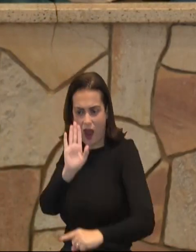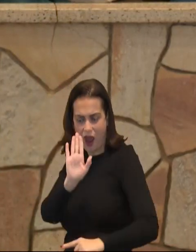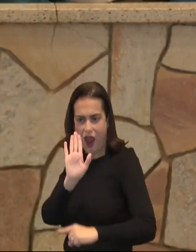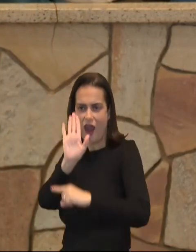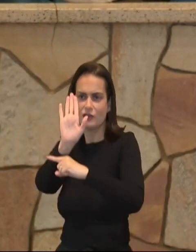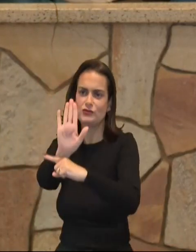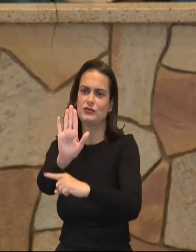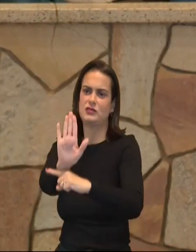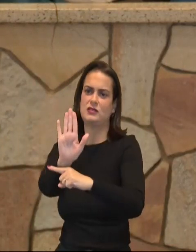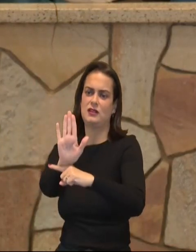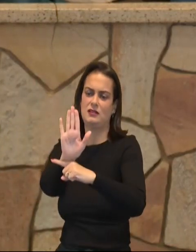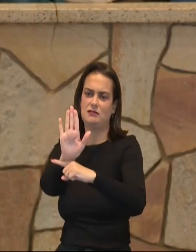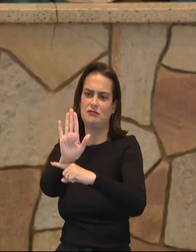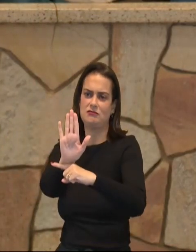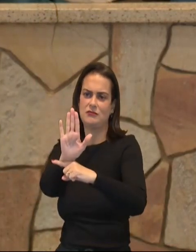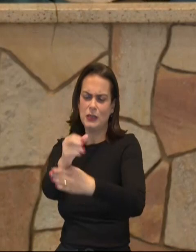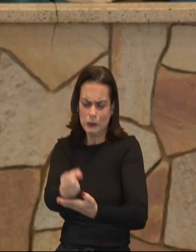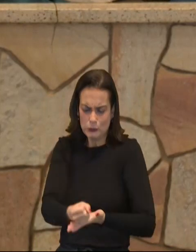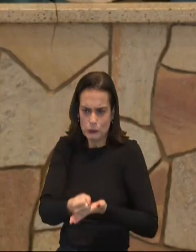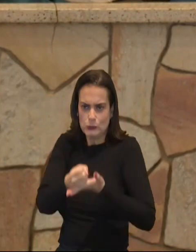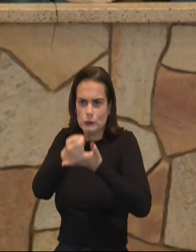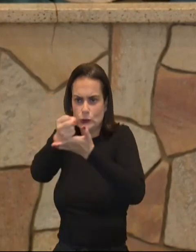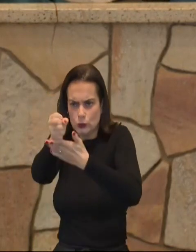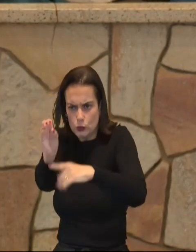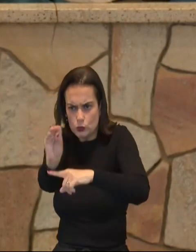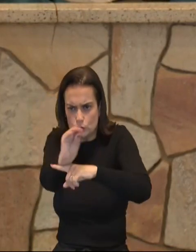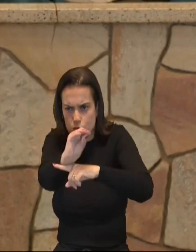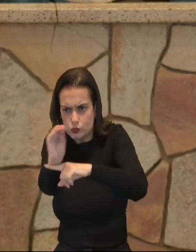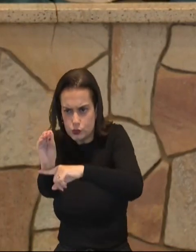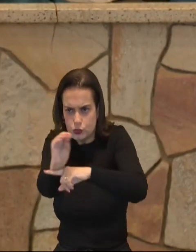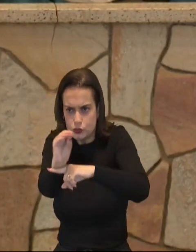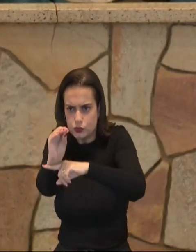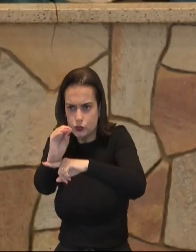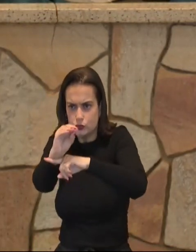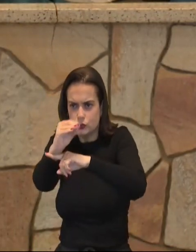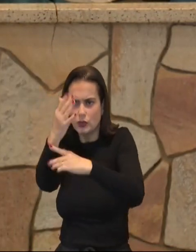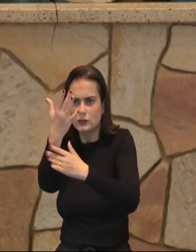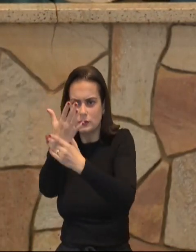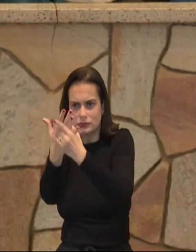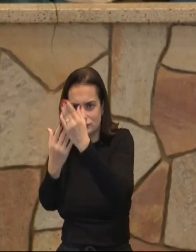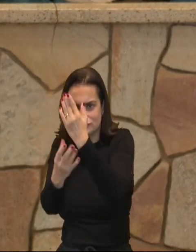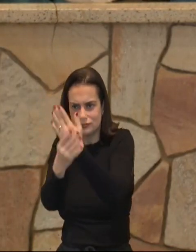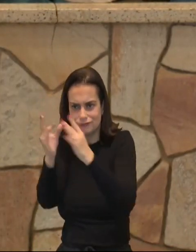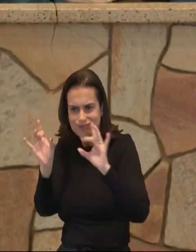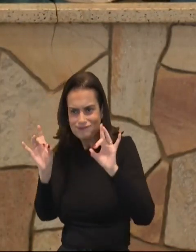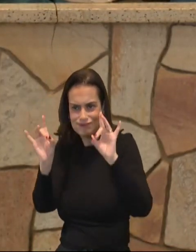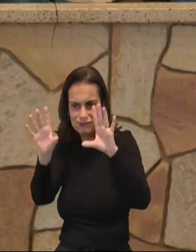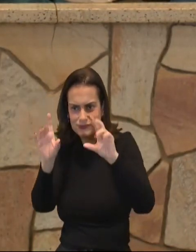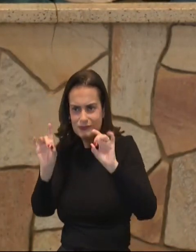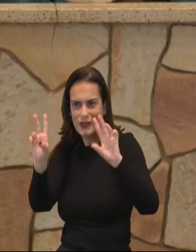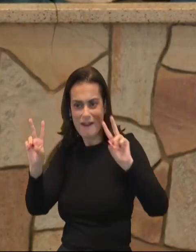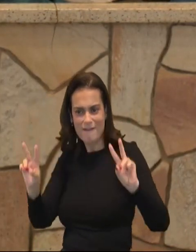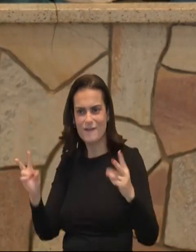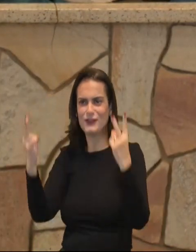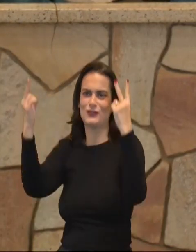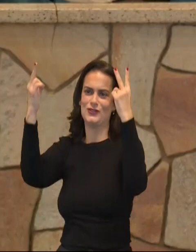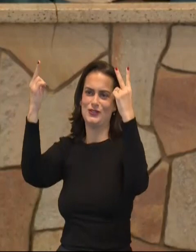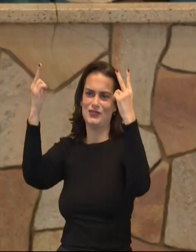ajudarei, e o segurarei com a minha mão direita vitoriosa.